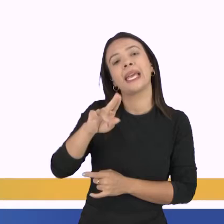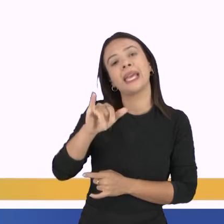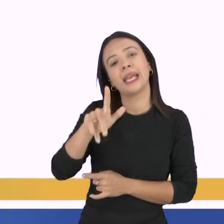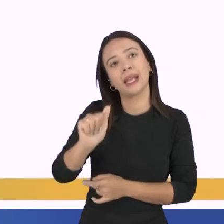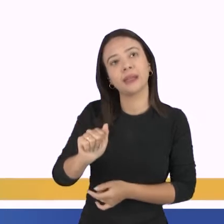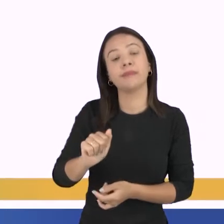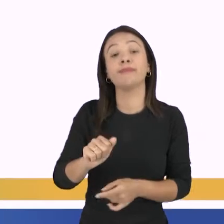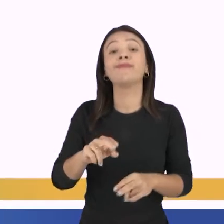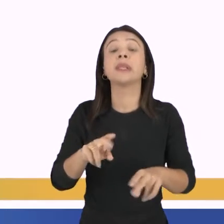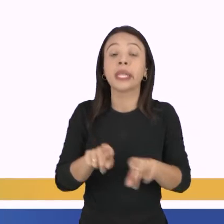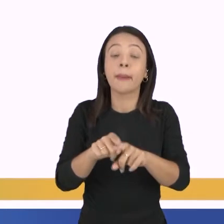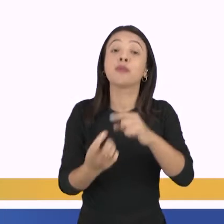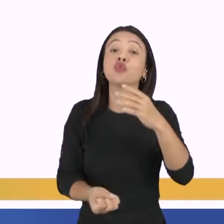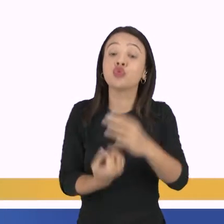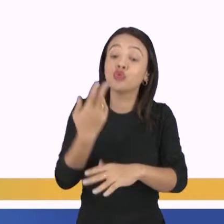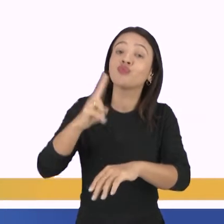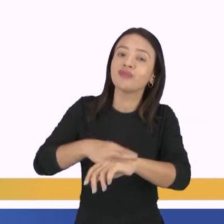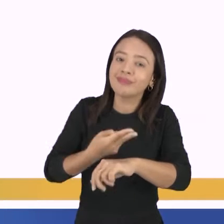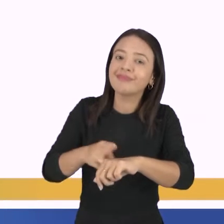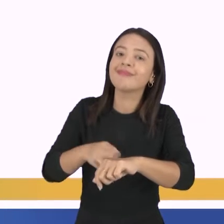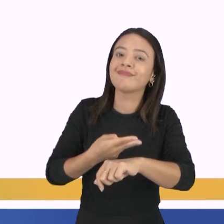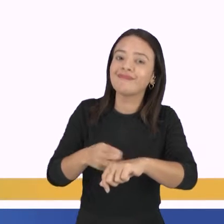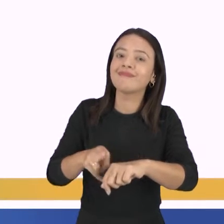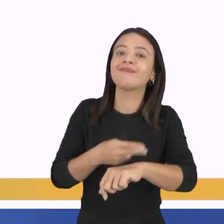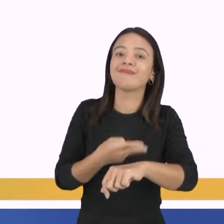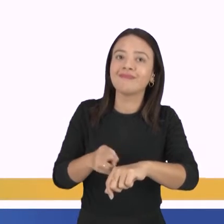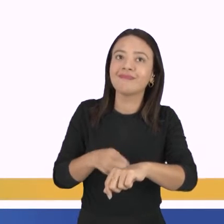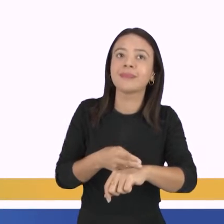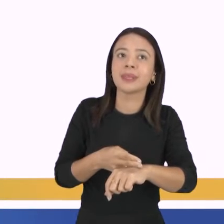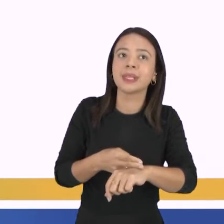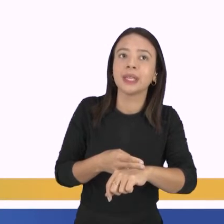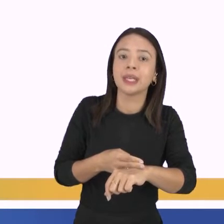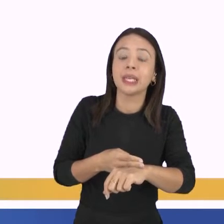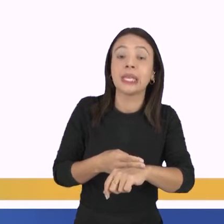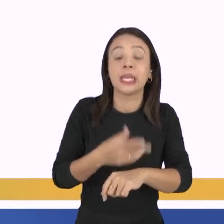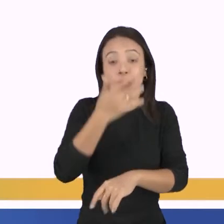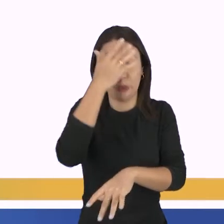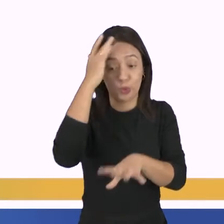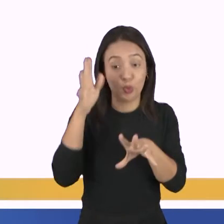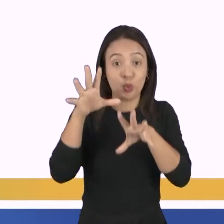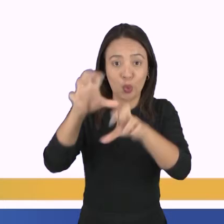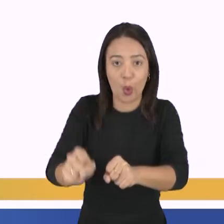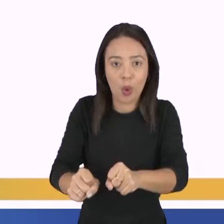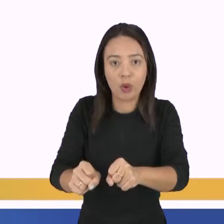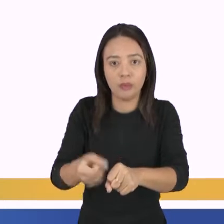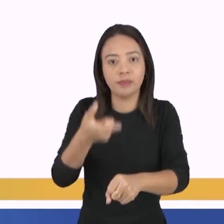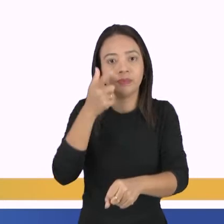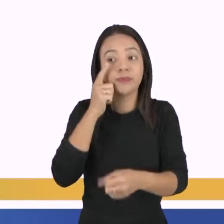a origem do chocolate, levada pelos conquistadores à corte espanhola. Então, foi nessa